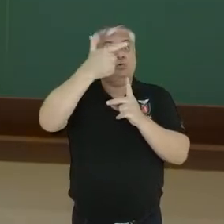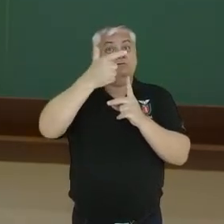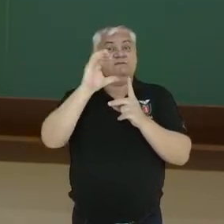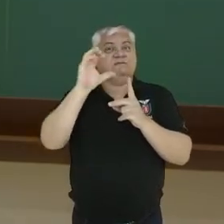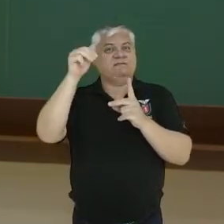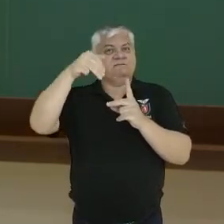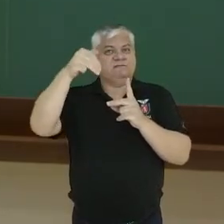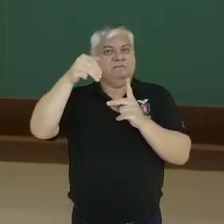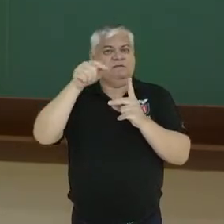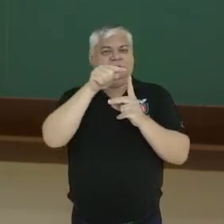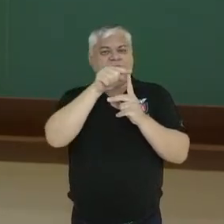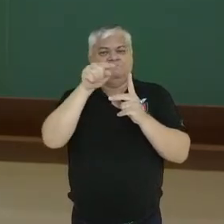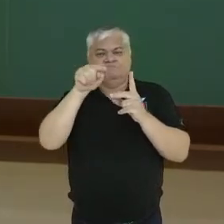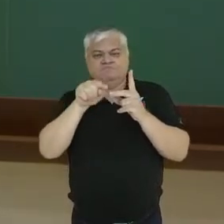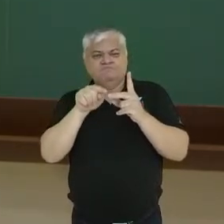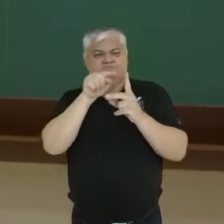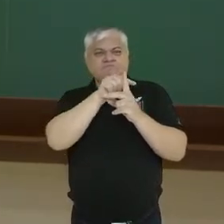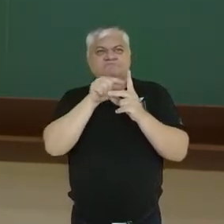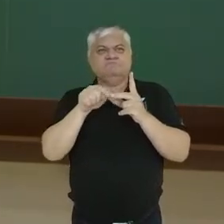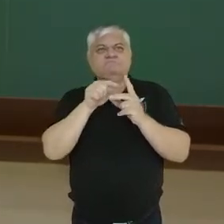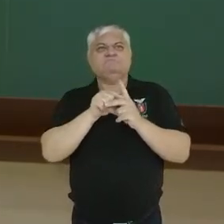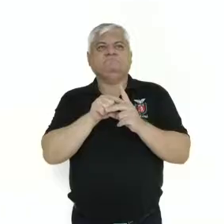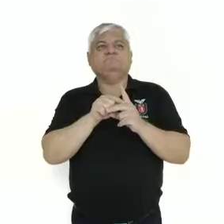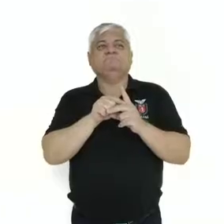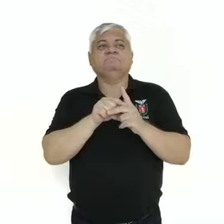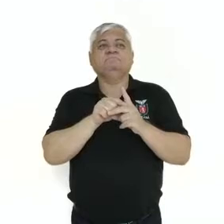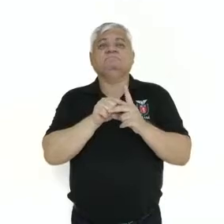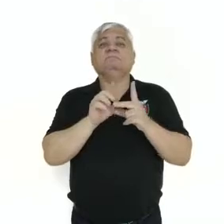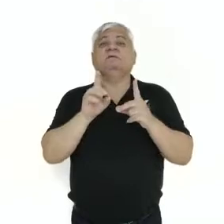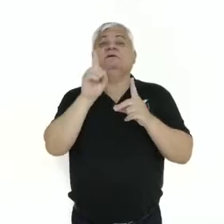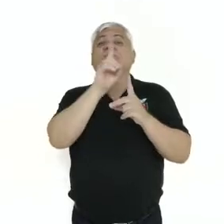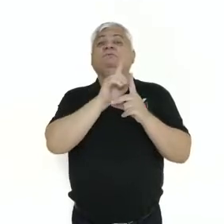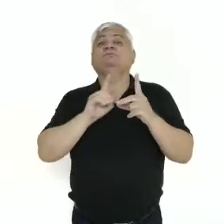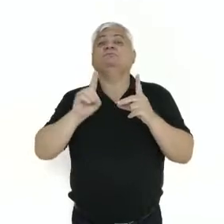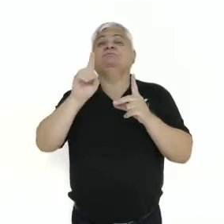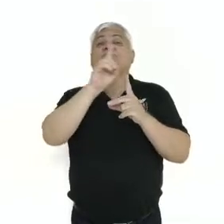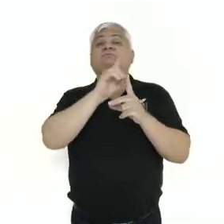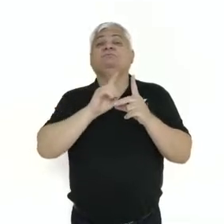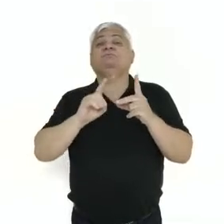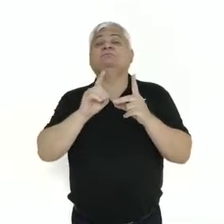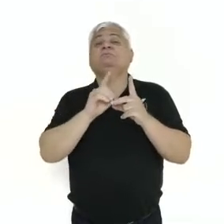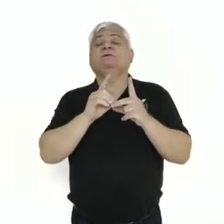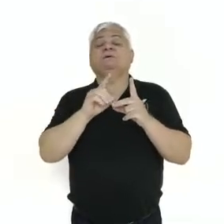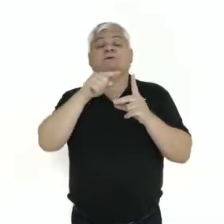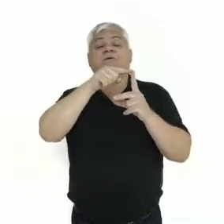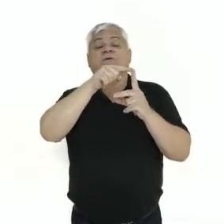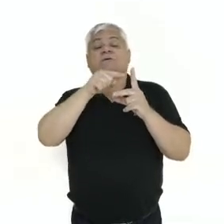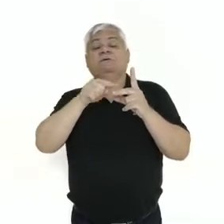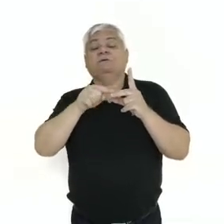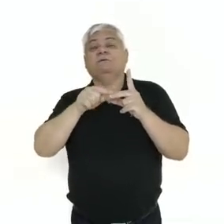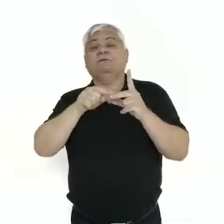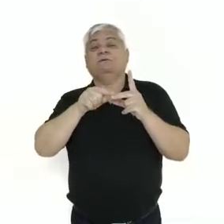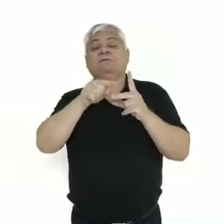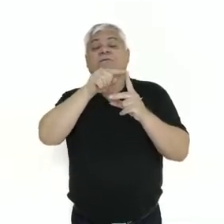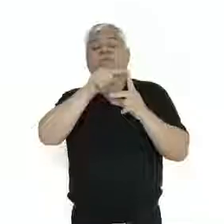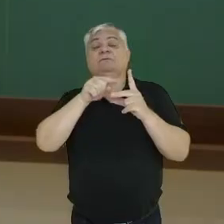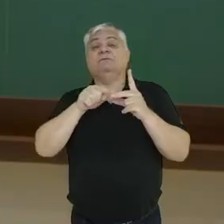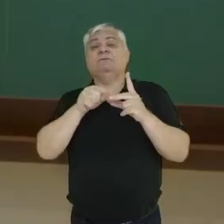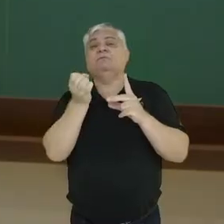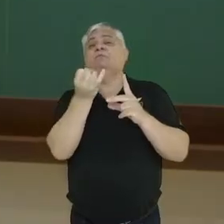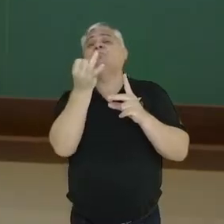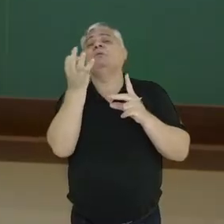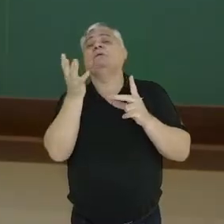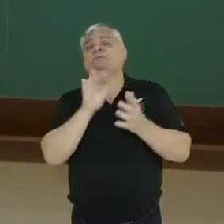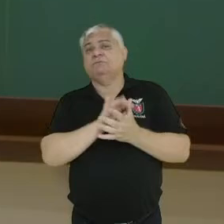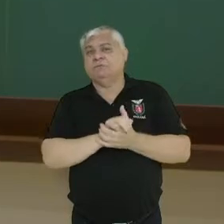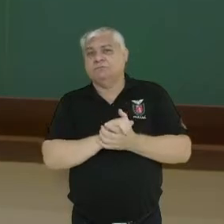de lado. O que que eu quero? Calcule a medida da sua diagonal. Como que eu faço